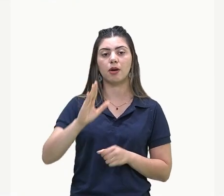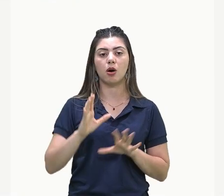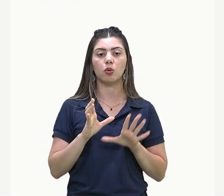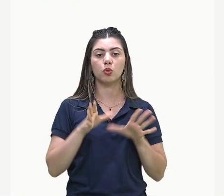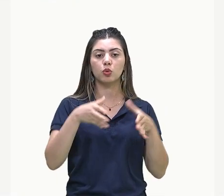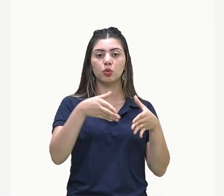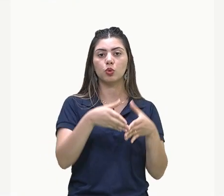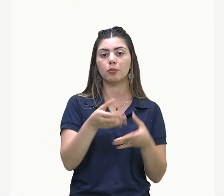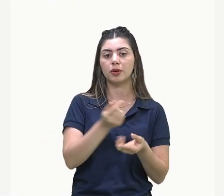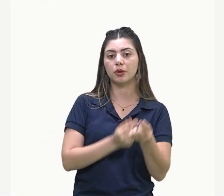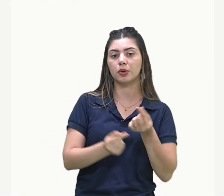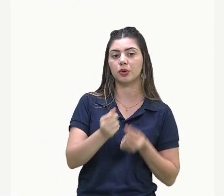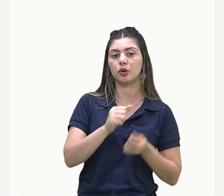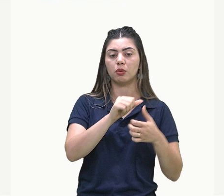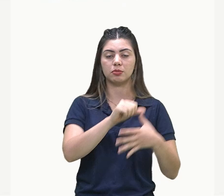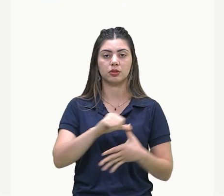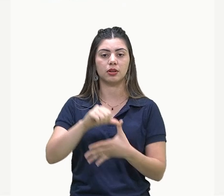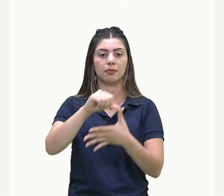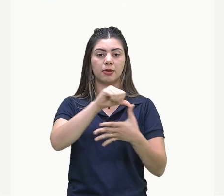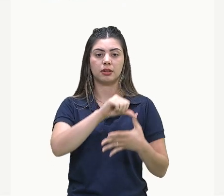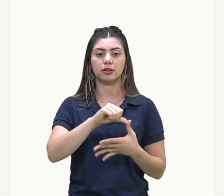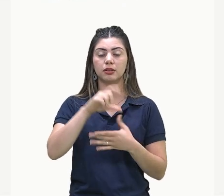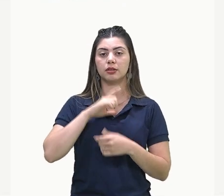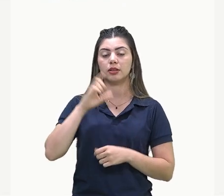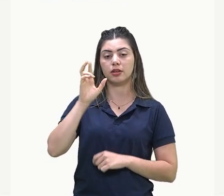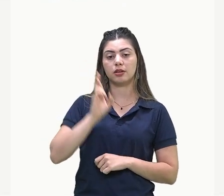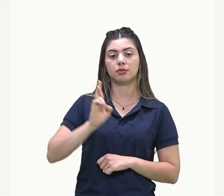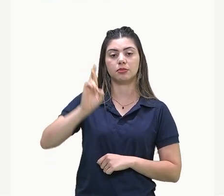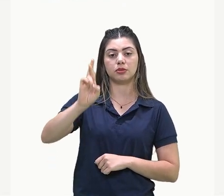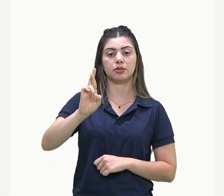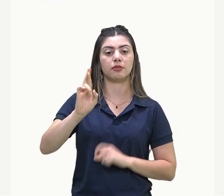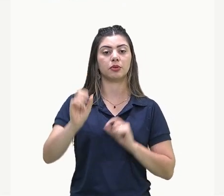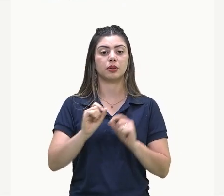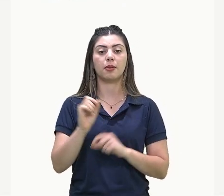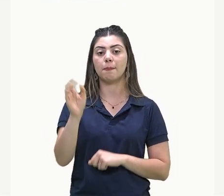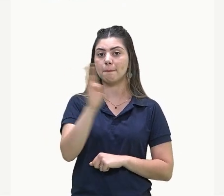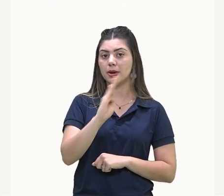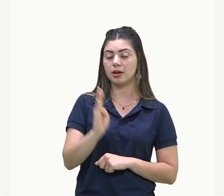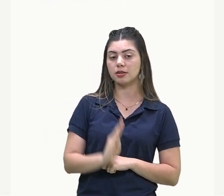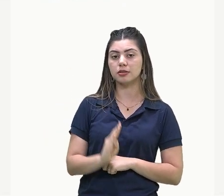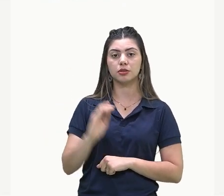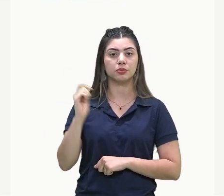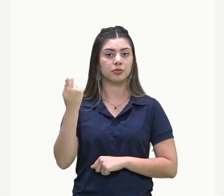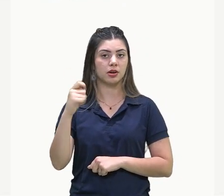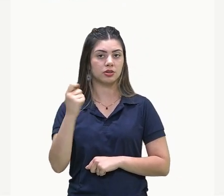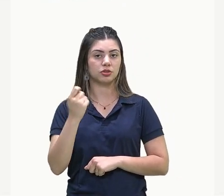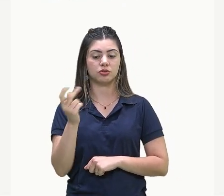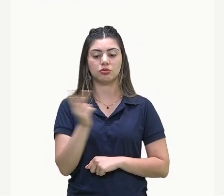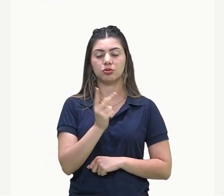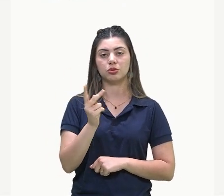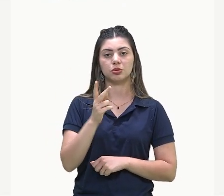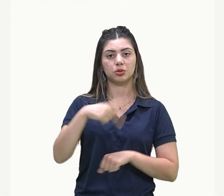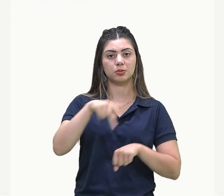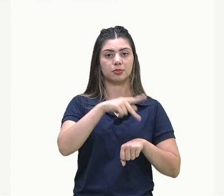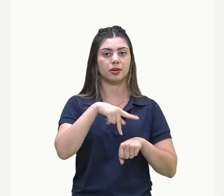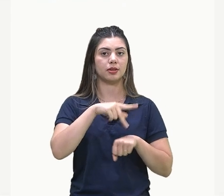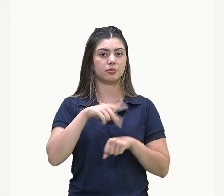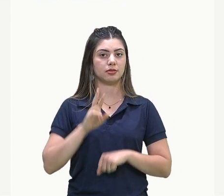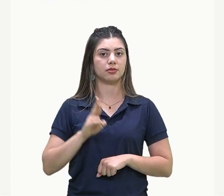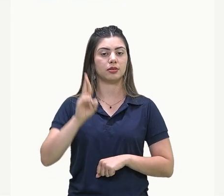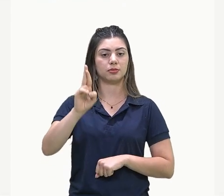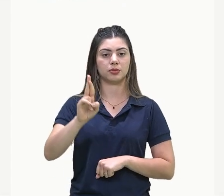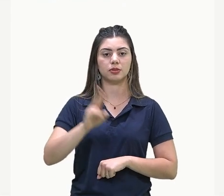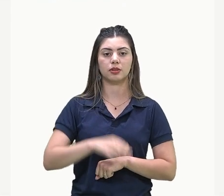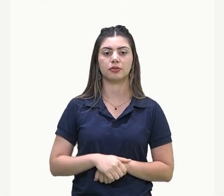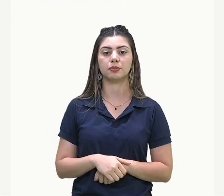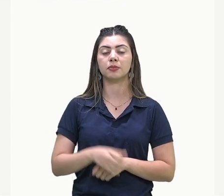econômico da América do Sul, liderado principalmente pelo Brasil e pela Argentina. E